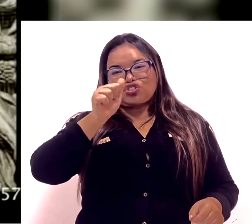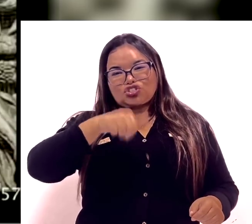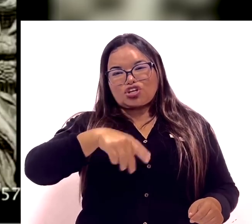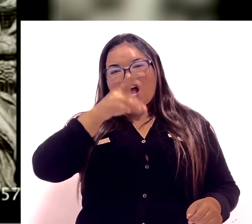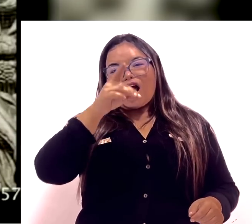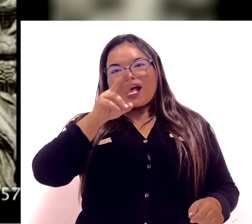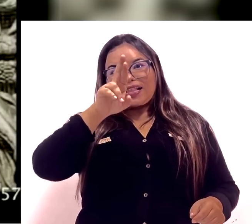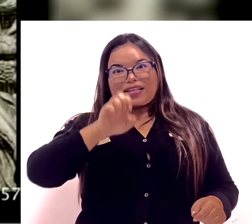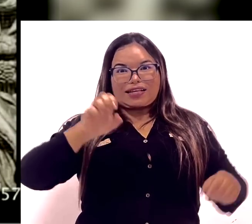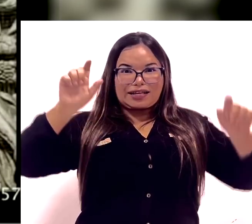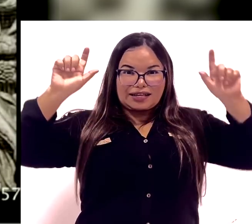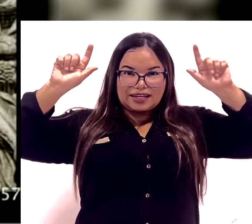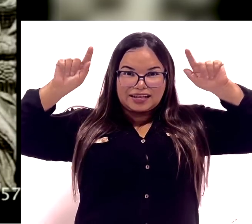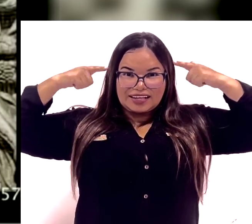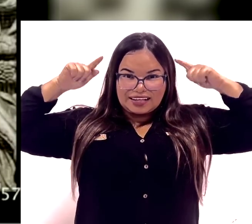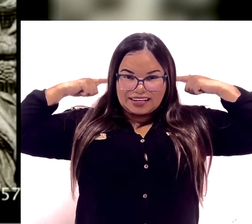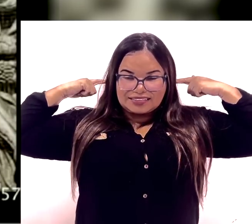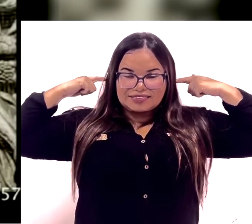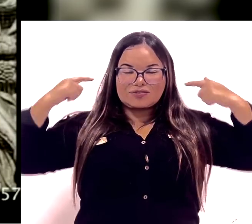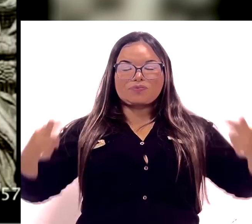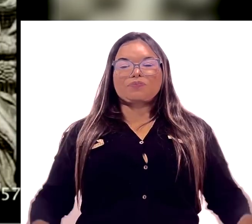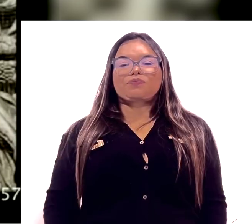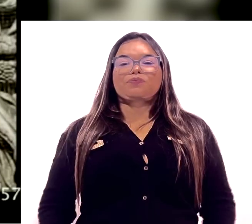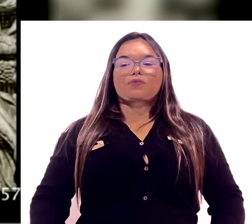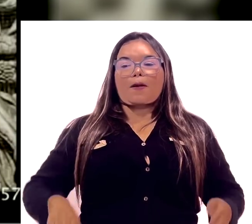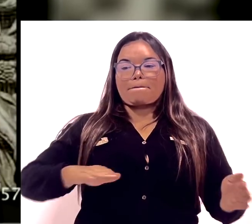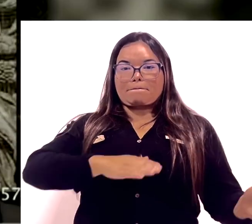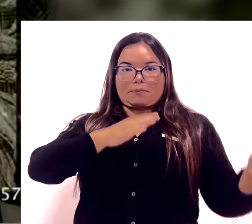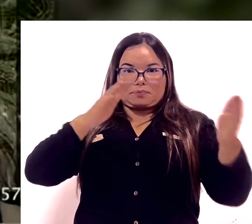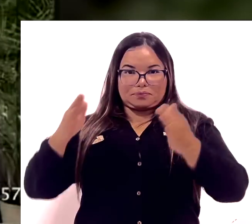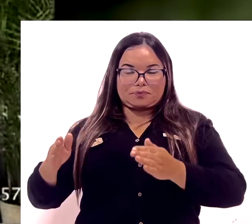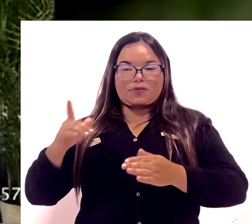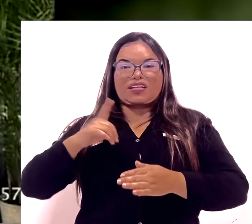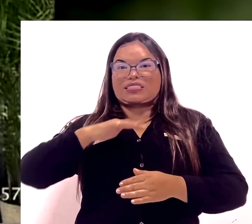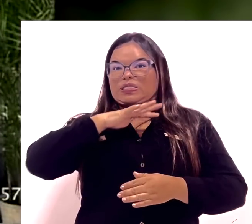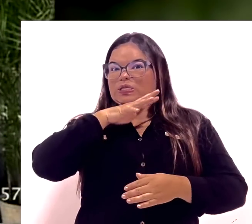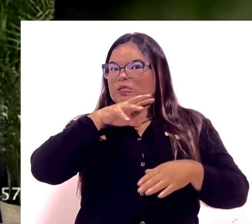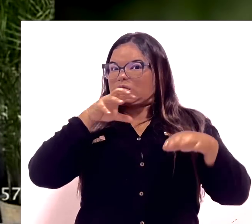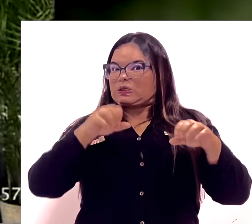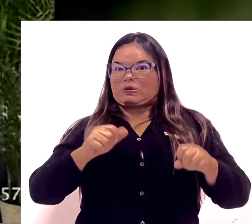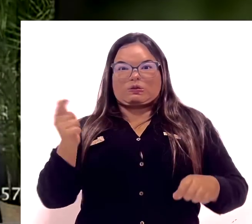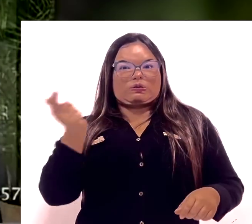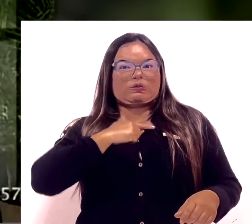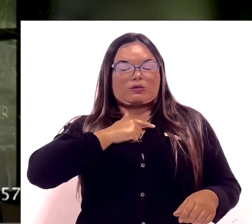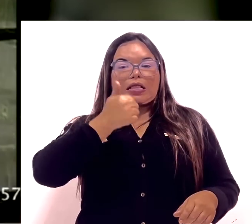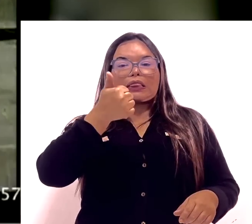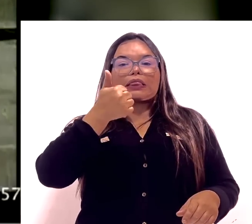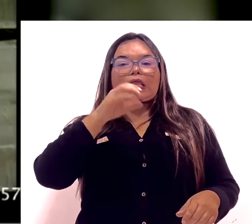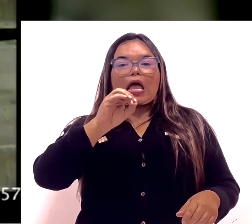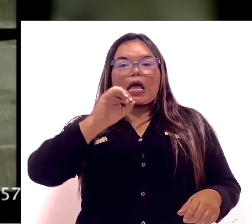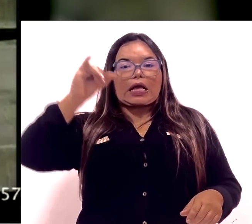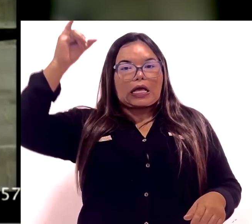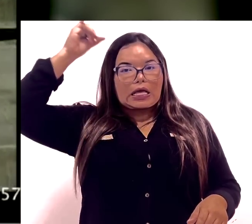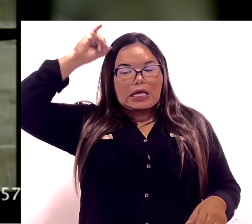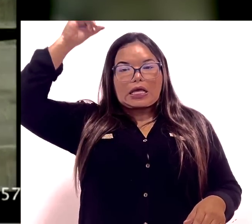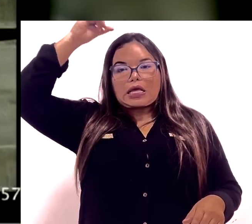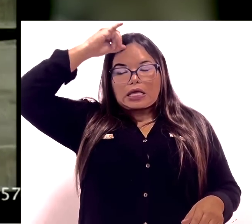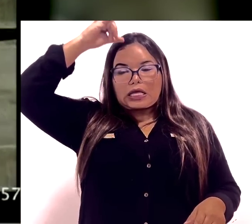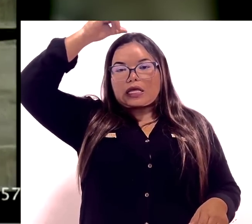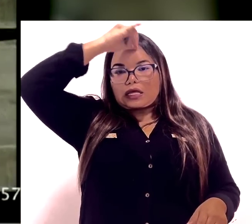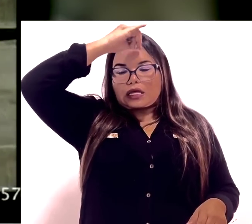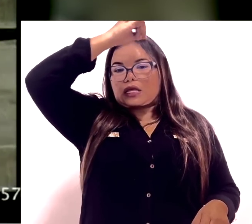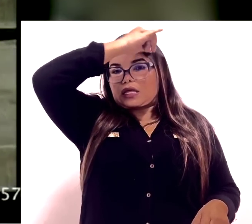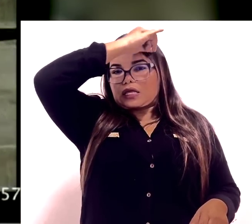com a Grécia. E do outro lado está uma besta terrível com 10 chifres. E eles têm um poderoso imperador